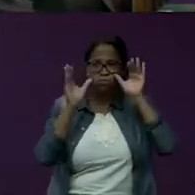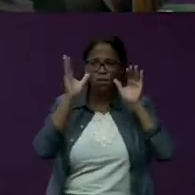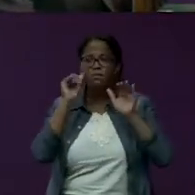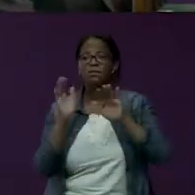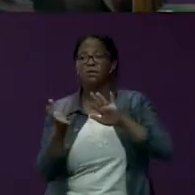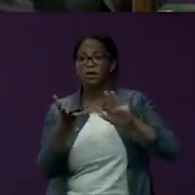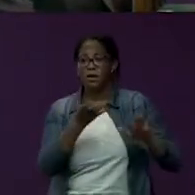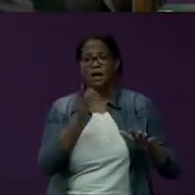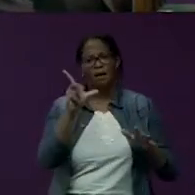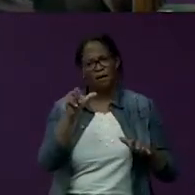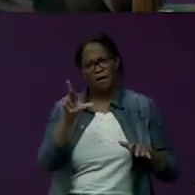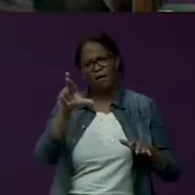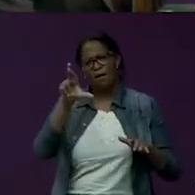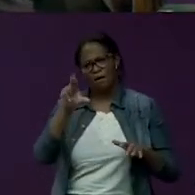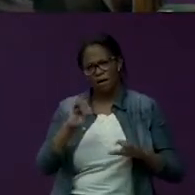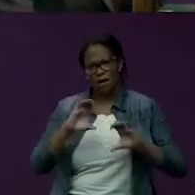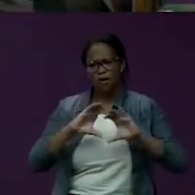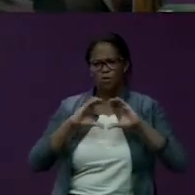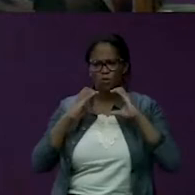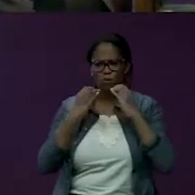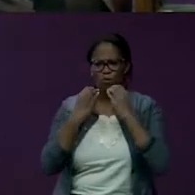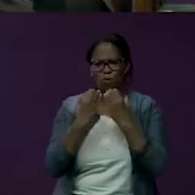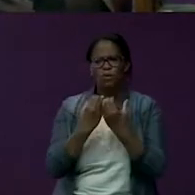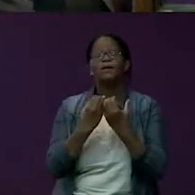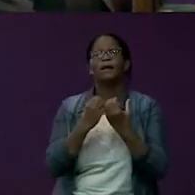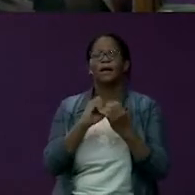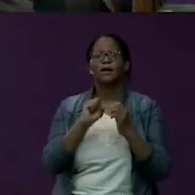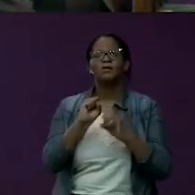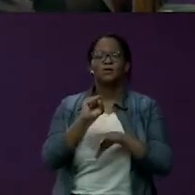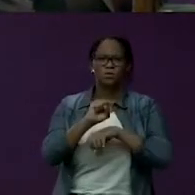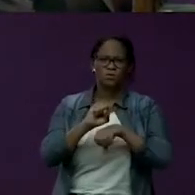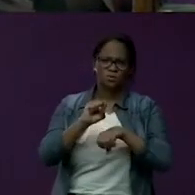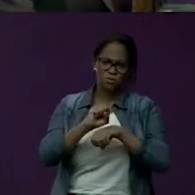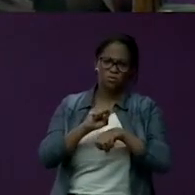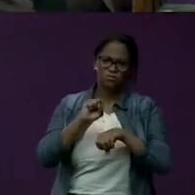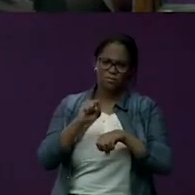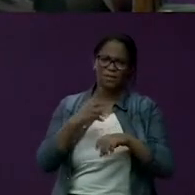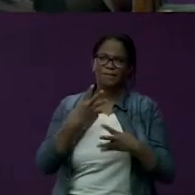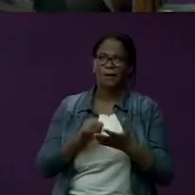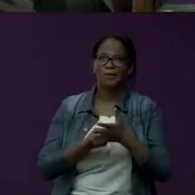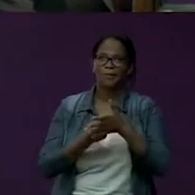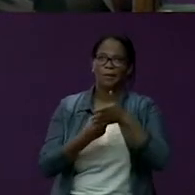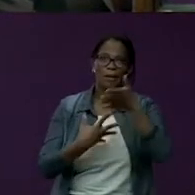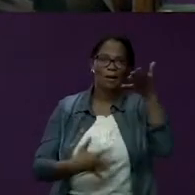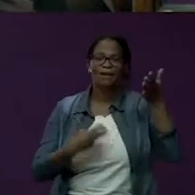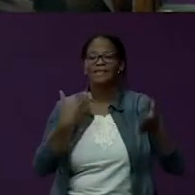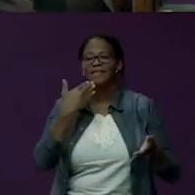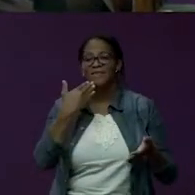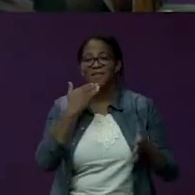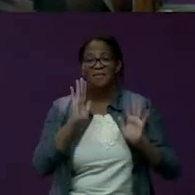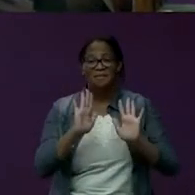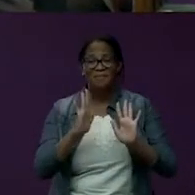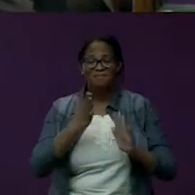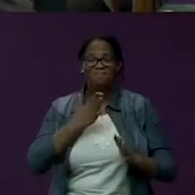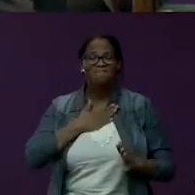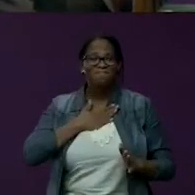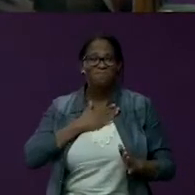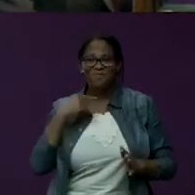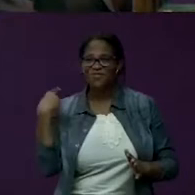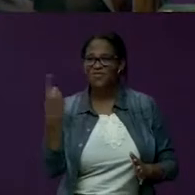acha que o nosso Congresso da Fiocruz tem um monte de defeitos, mas ele é o nosso Congresso. Então,